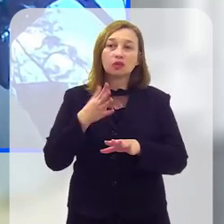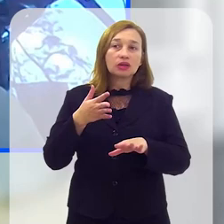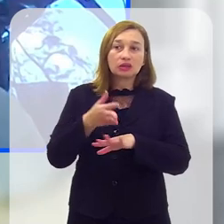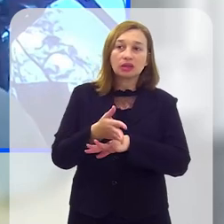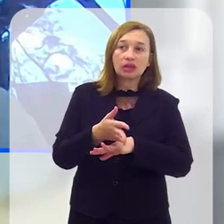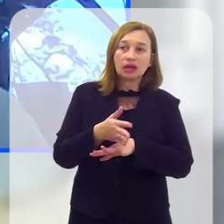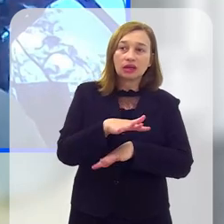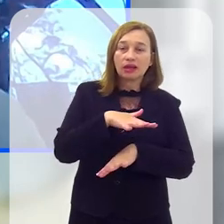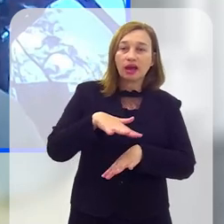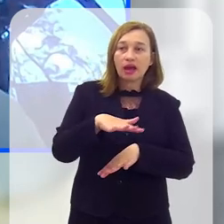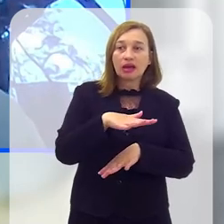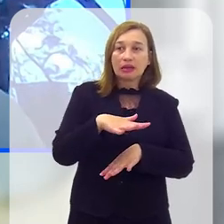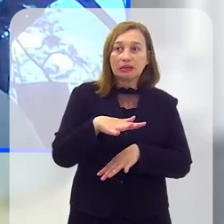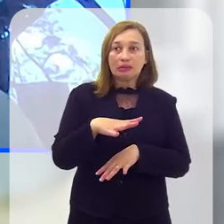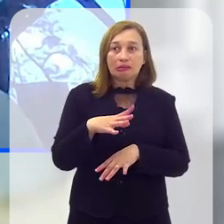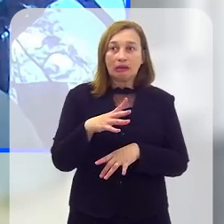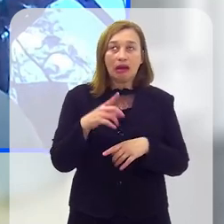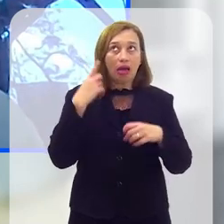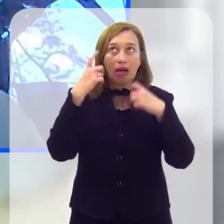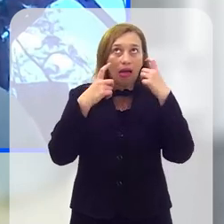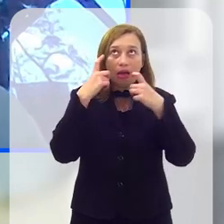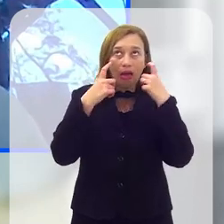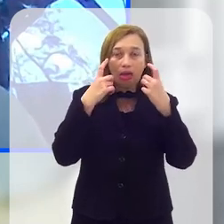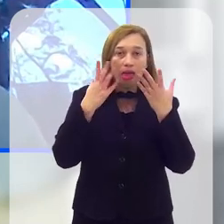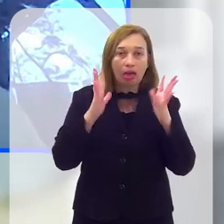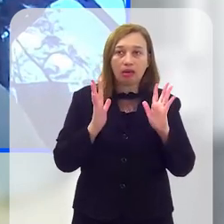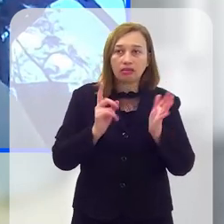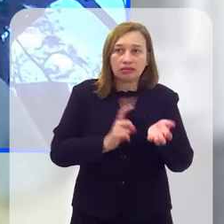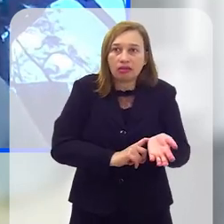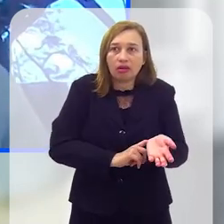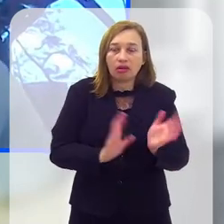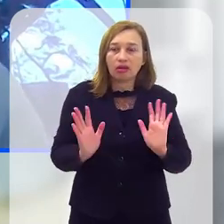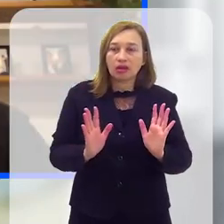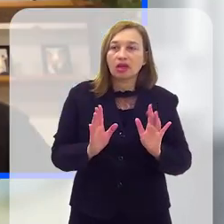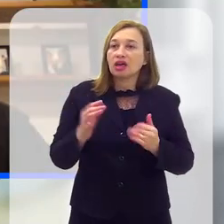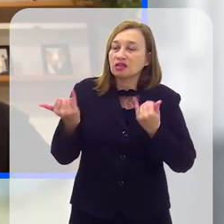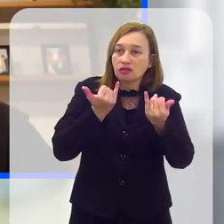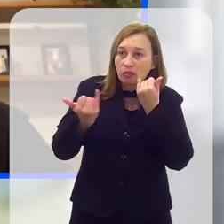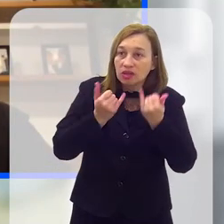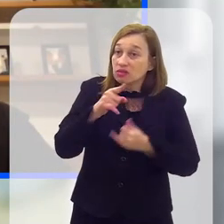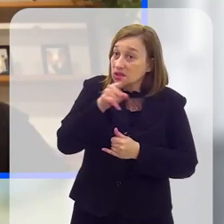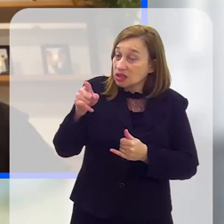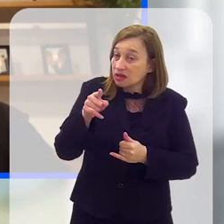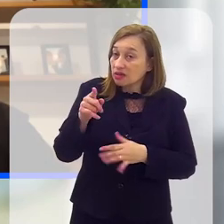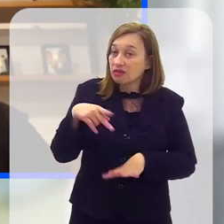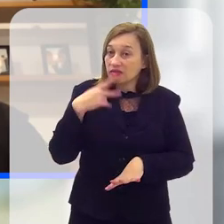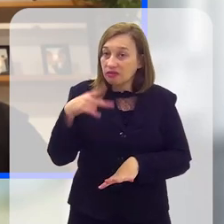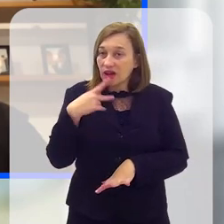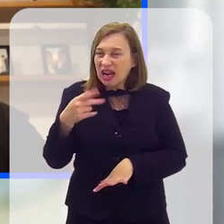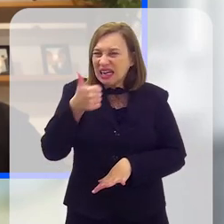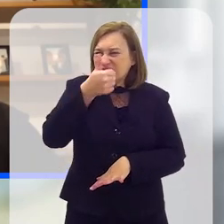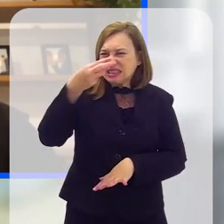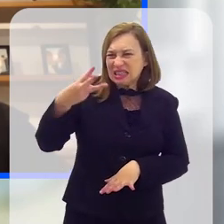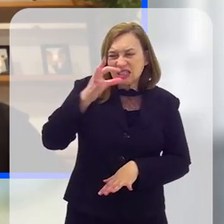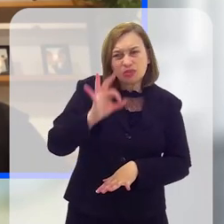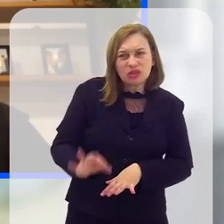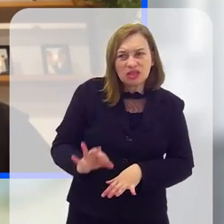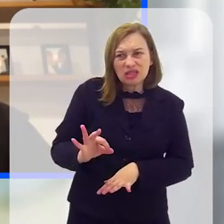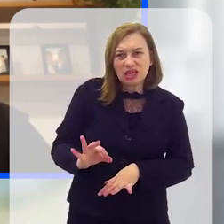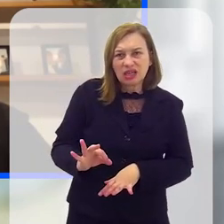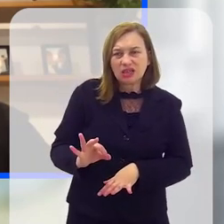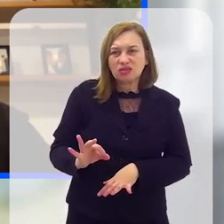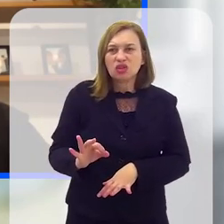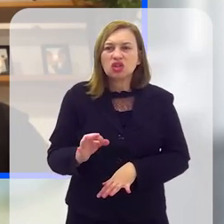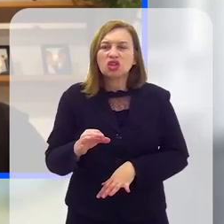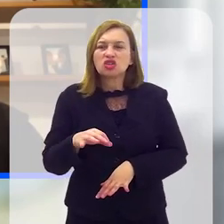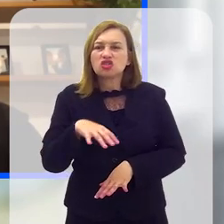não entrar na onda de ecoterrorismo, tá? Porque o dado que você coloca, por exemplo, 13% da